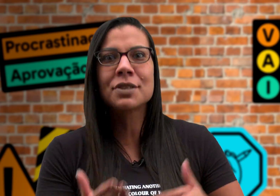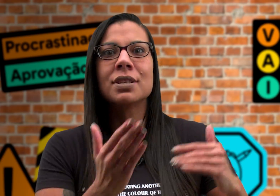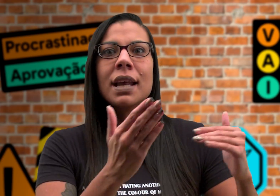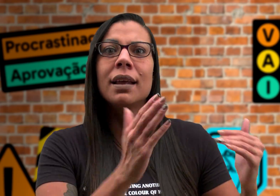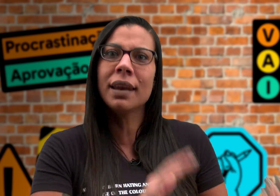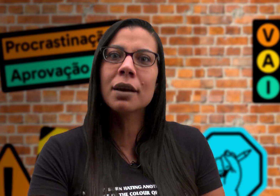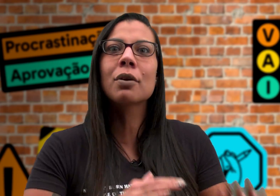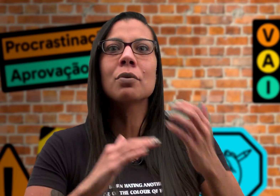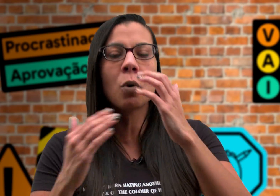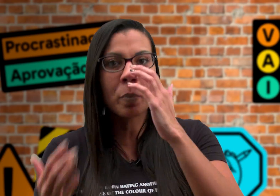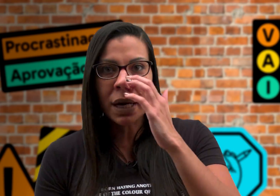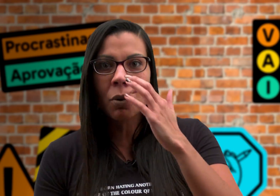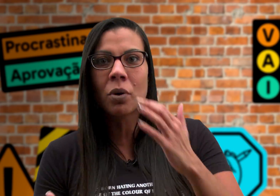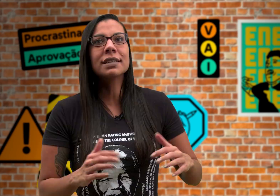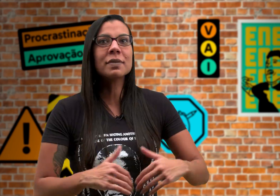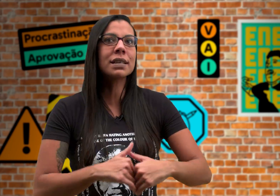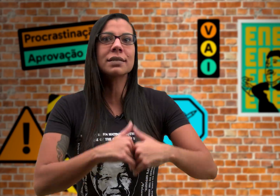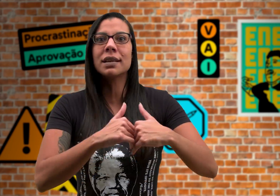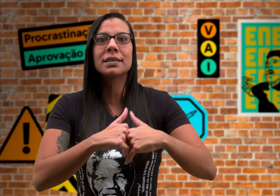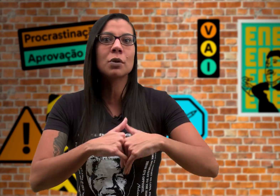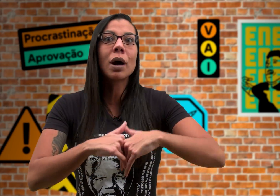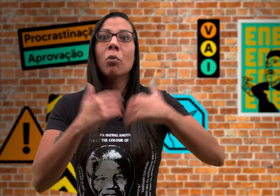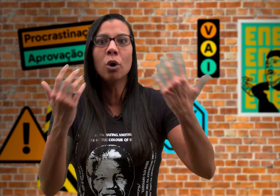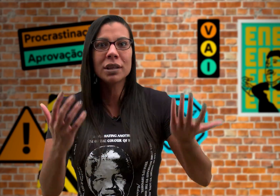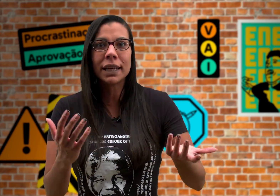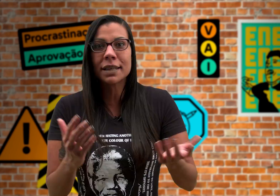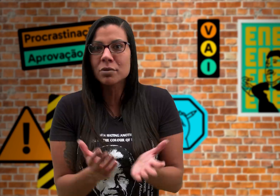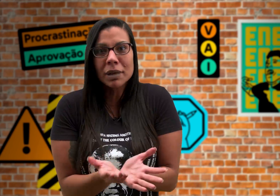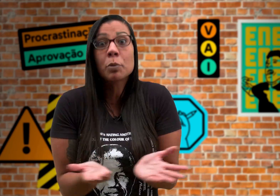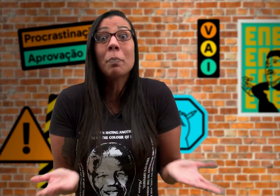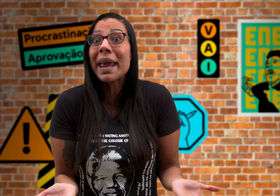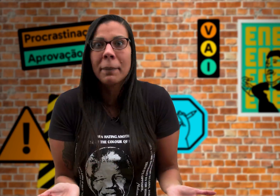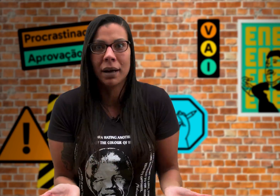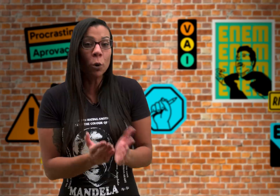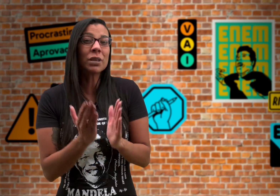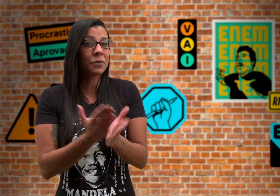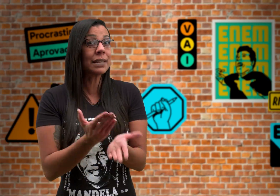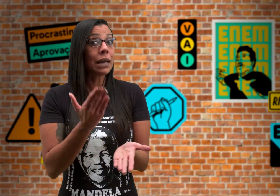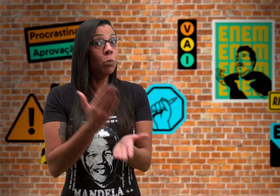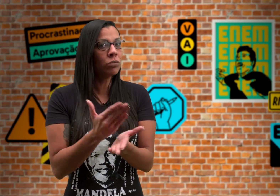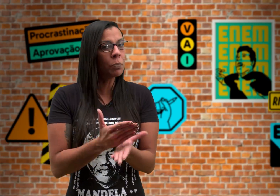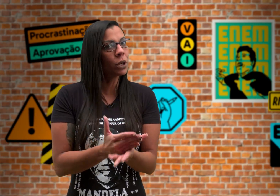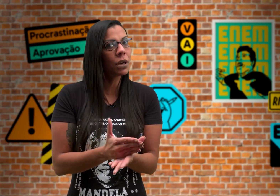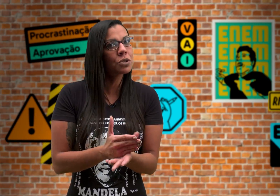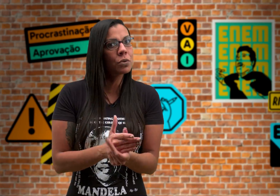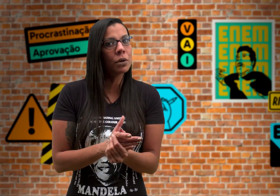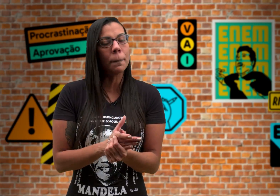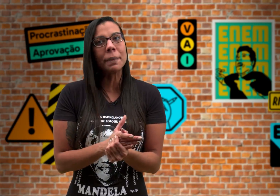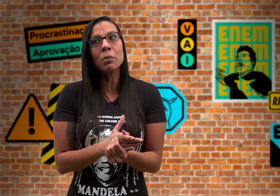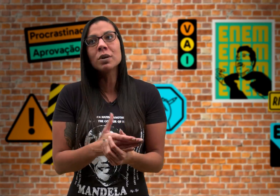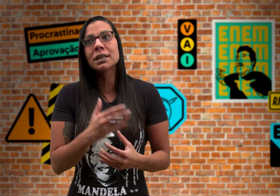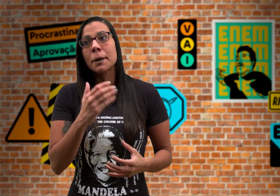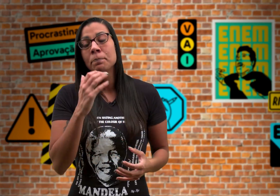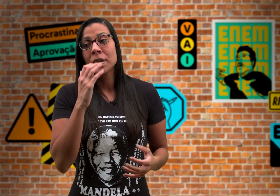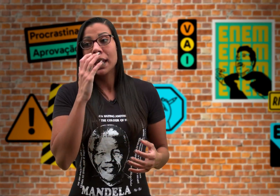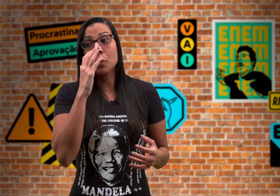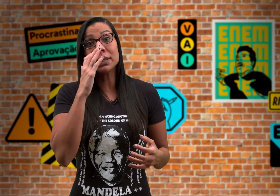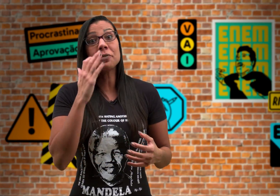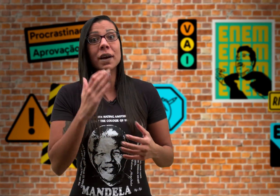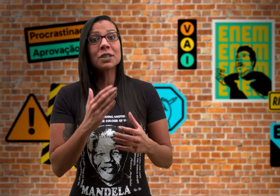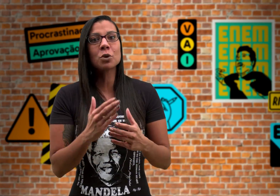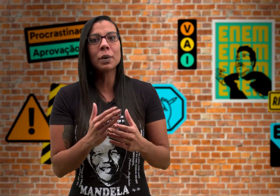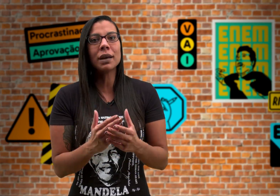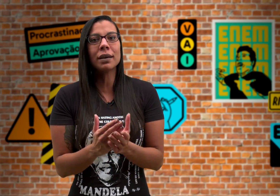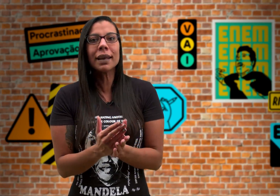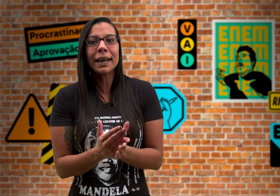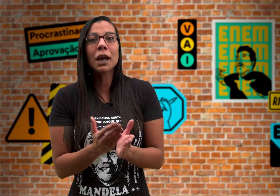or white, né, negro ou branco, se você quiser ser o amor dele, isso não tem problema. Outra frase que é muito importante no, na música é quando